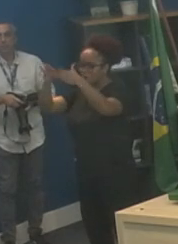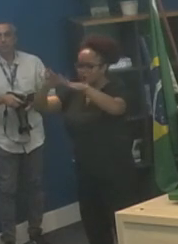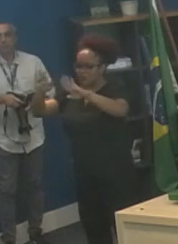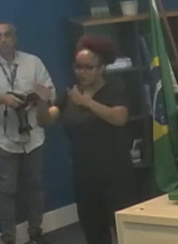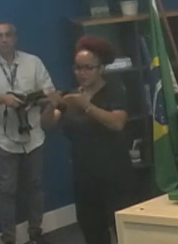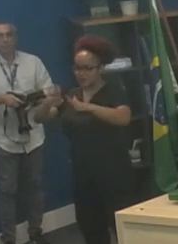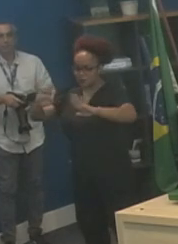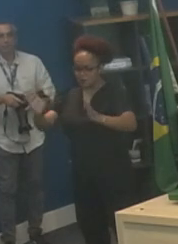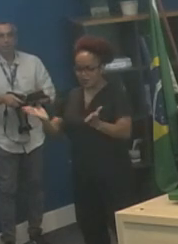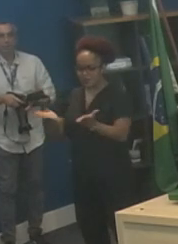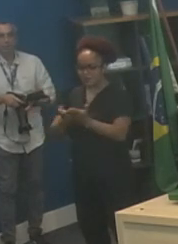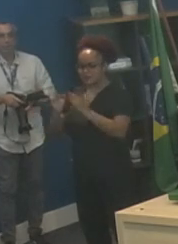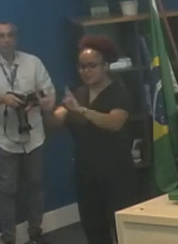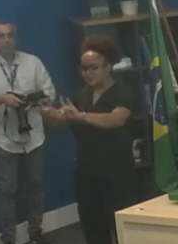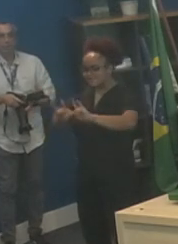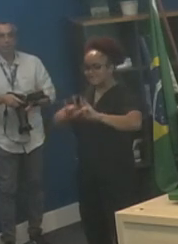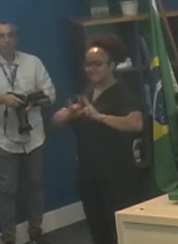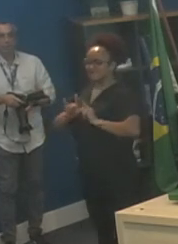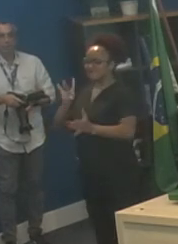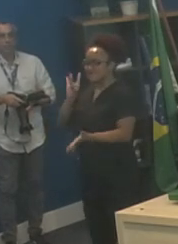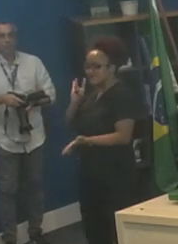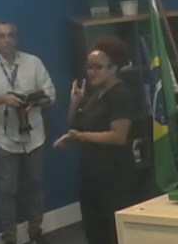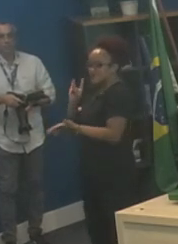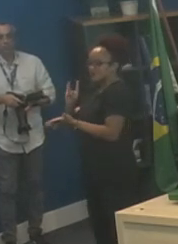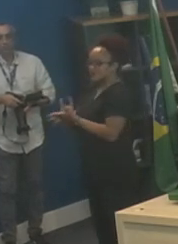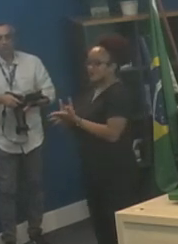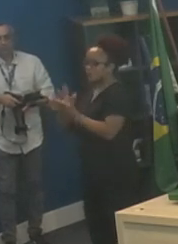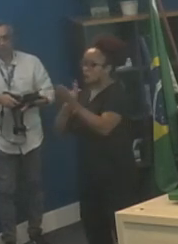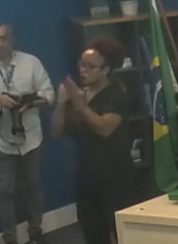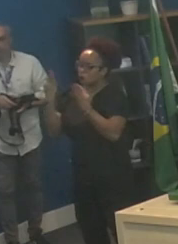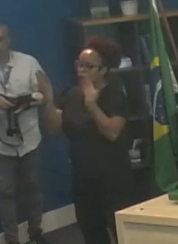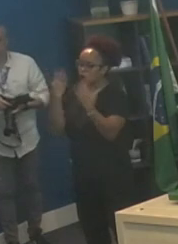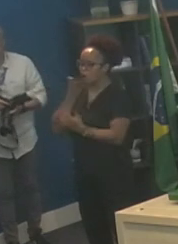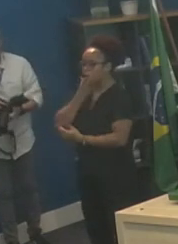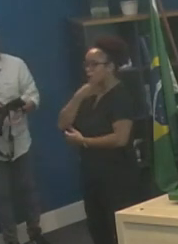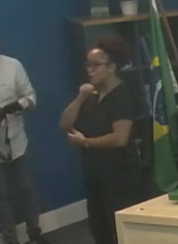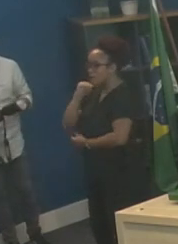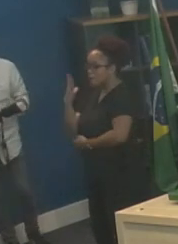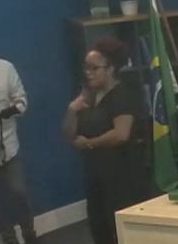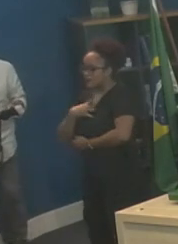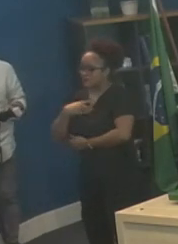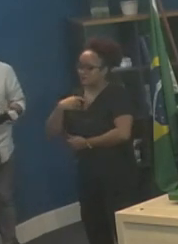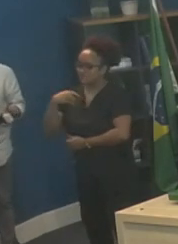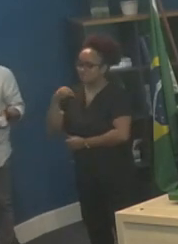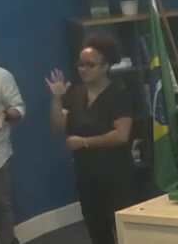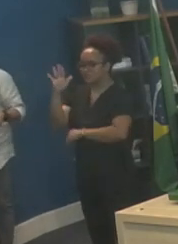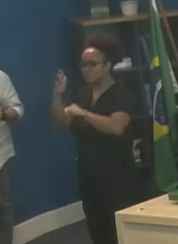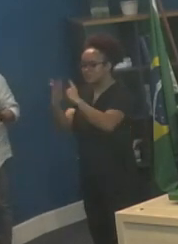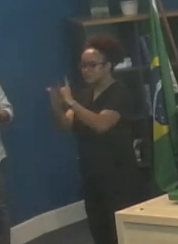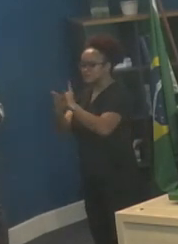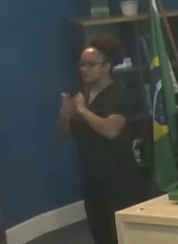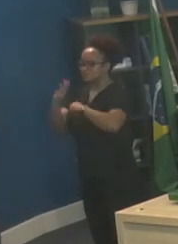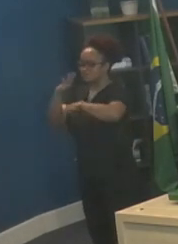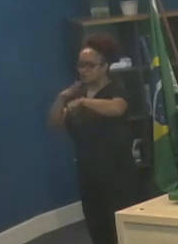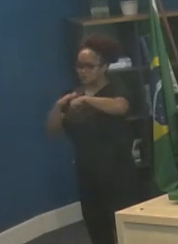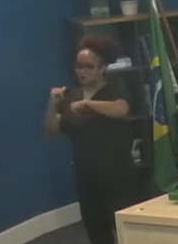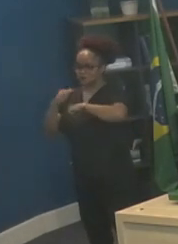ó pátria amada. Dos filhos deste solo és